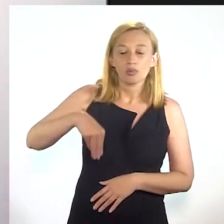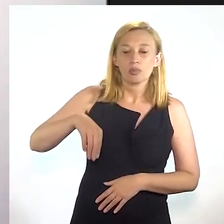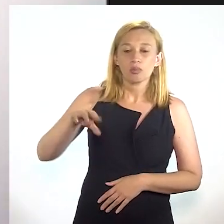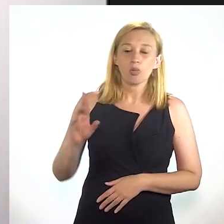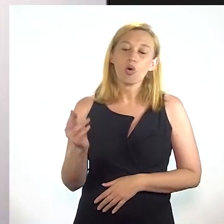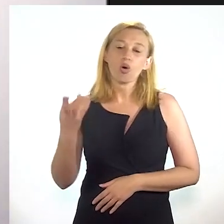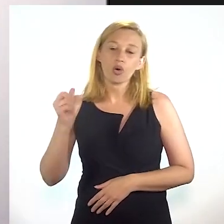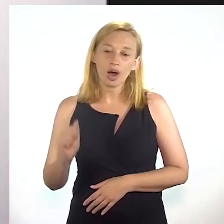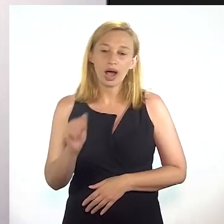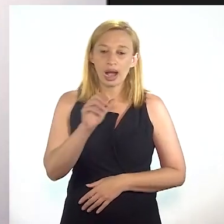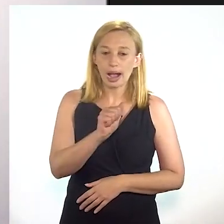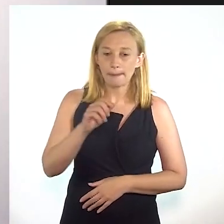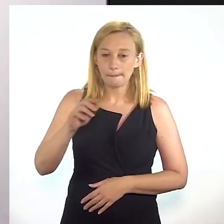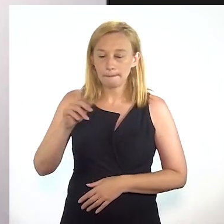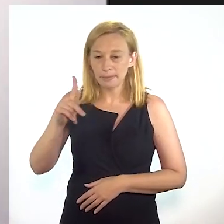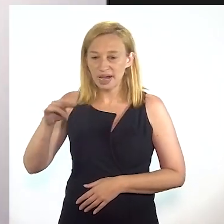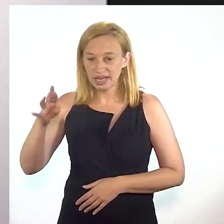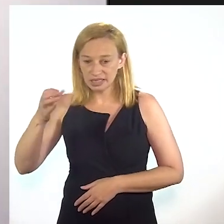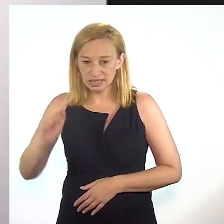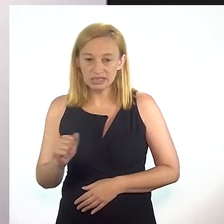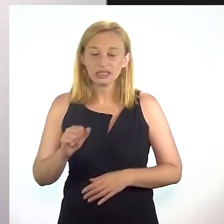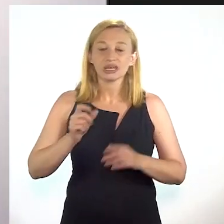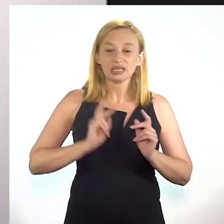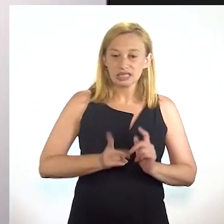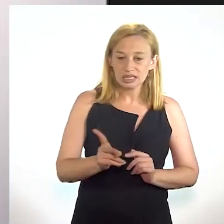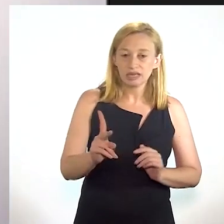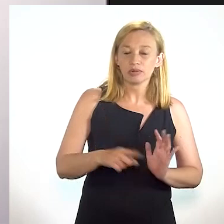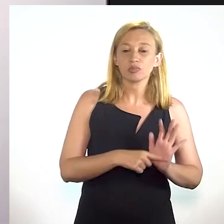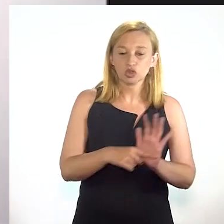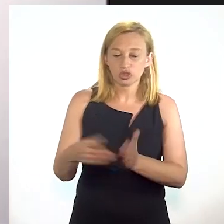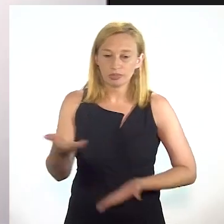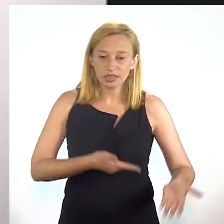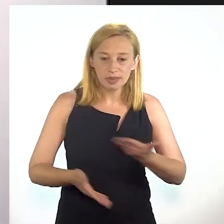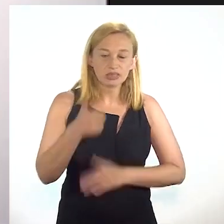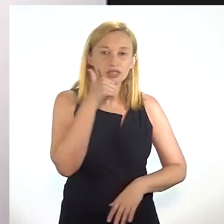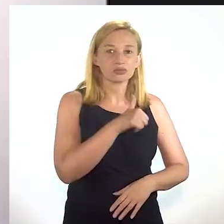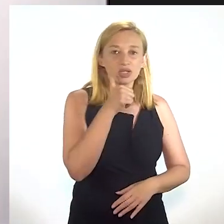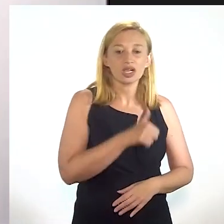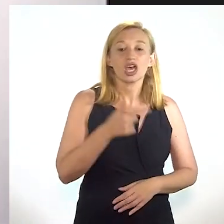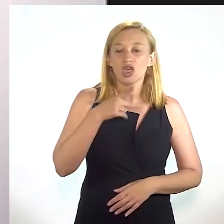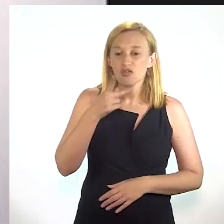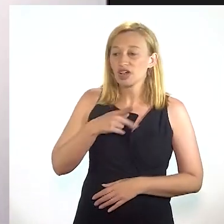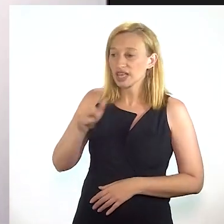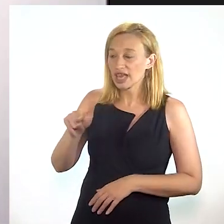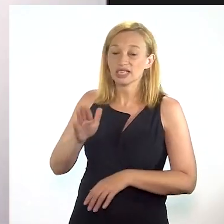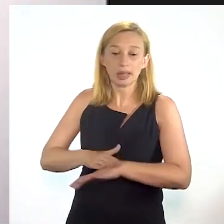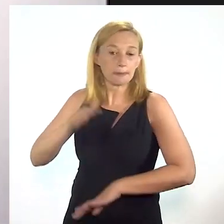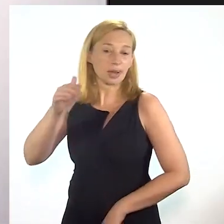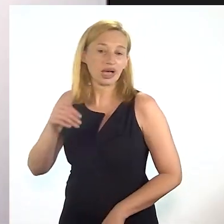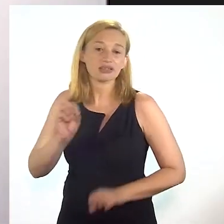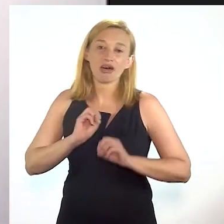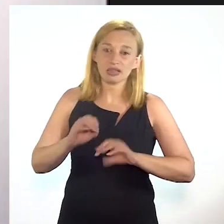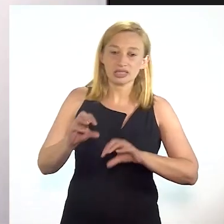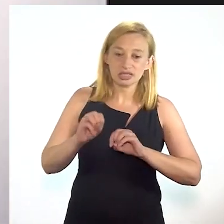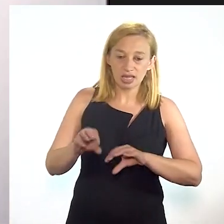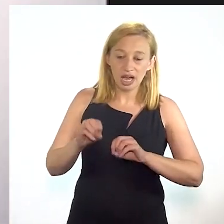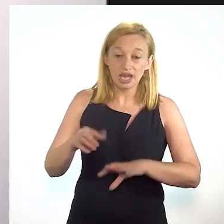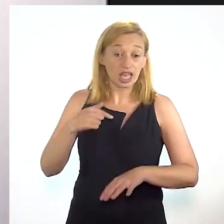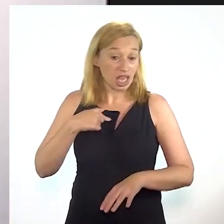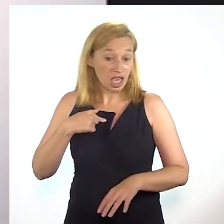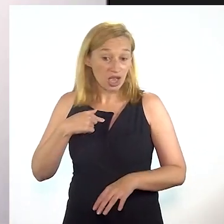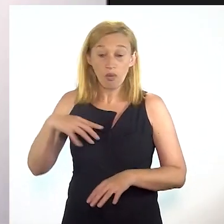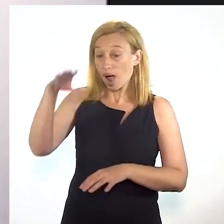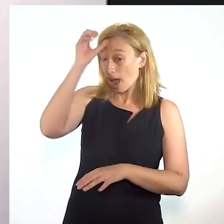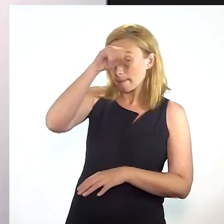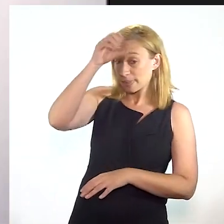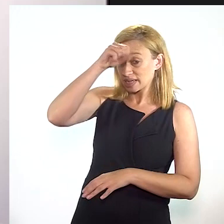da Aparecida, e sempre levando workshops, sempre levando a participação dessas mulheres, porque eu falo que elas têm muito mais a ensinar